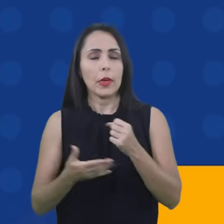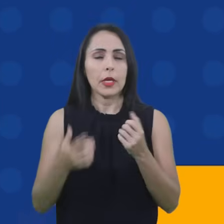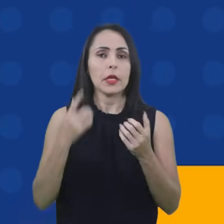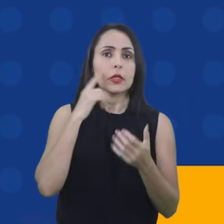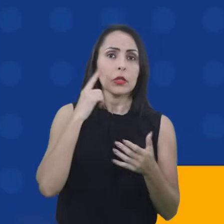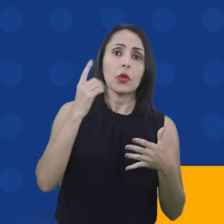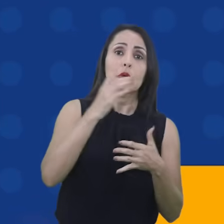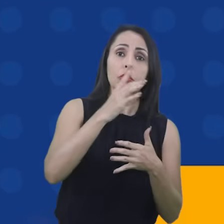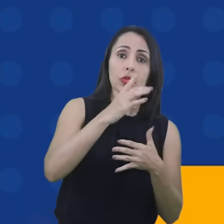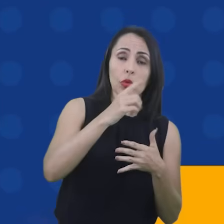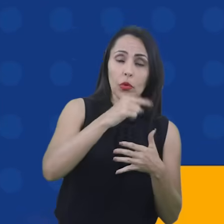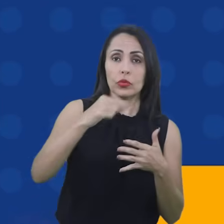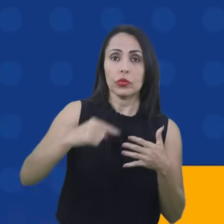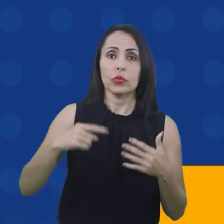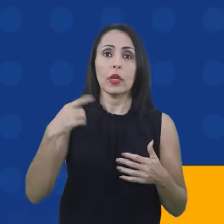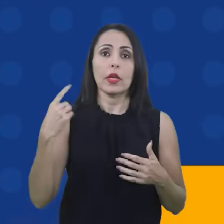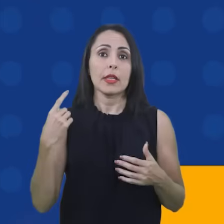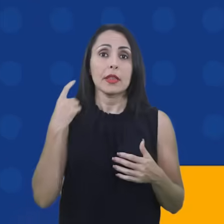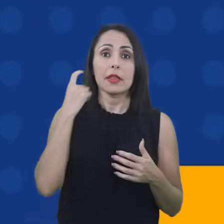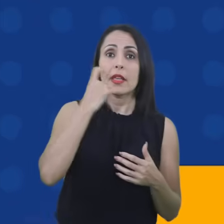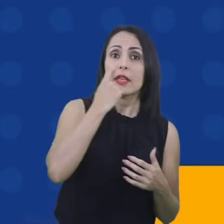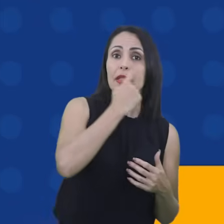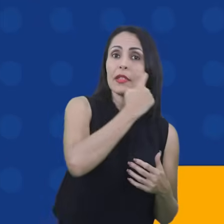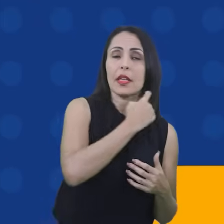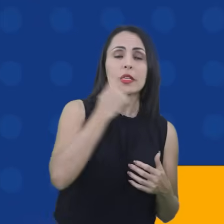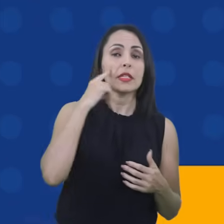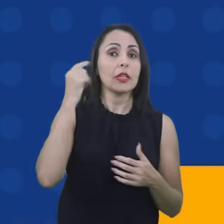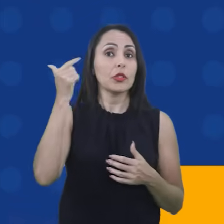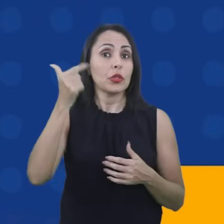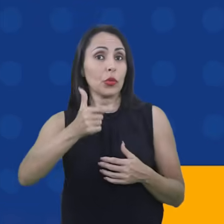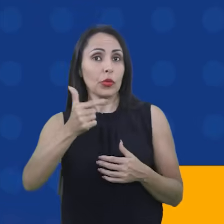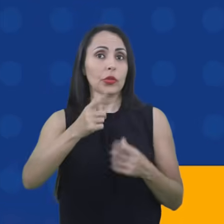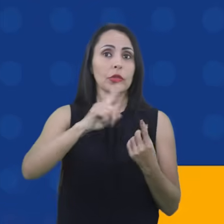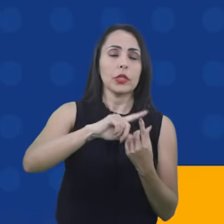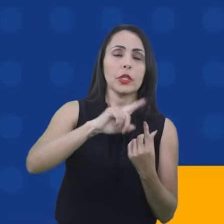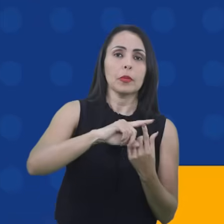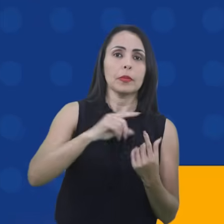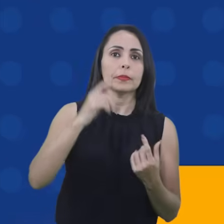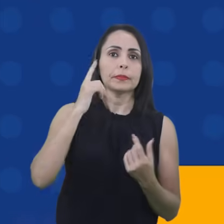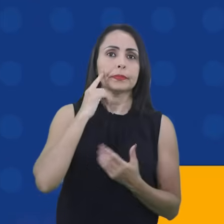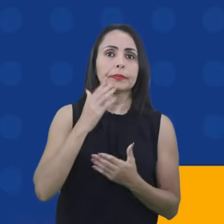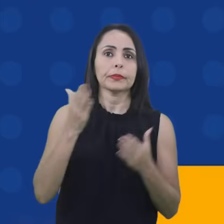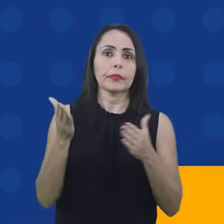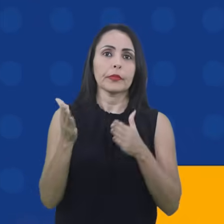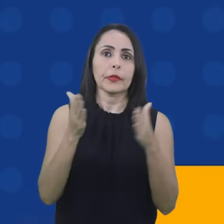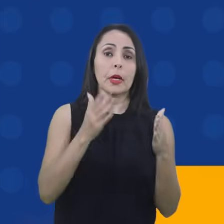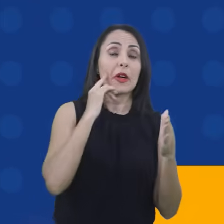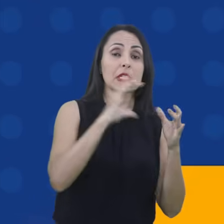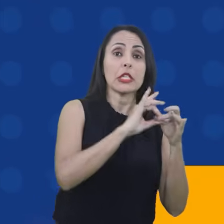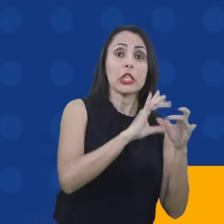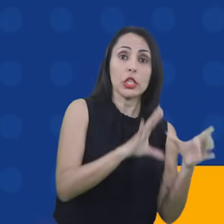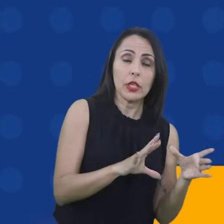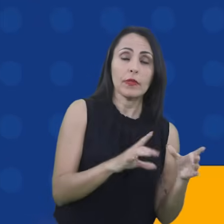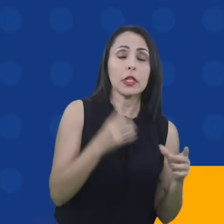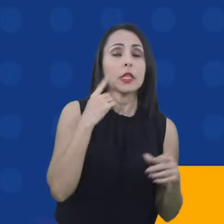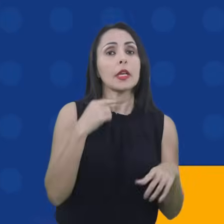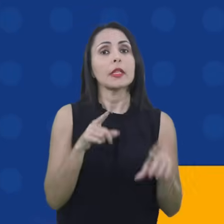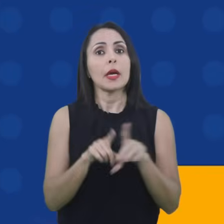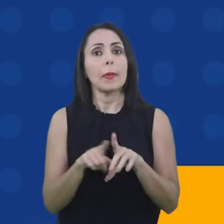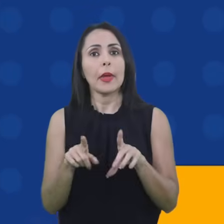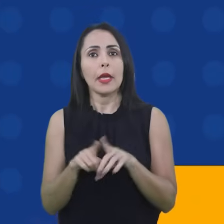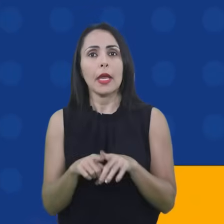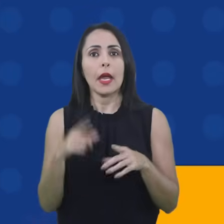elementos dentários, os nossos dentes, eles têm dois tipos de face. As chamadas faces livres e as